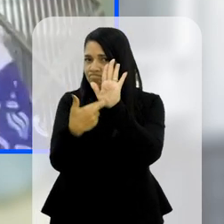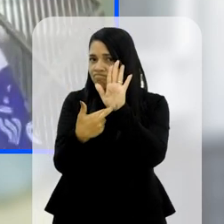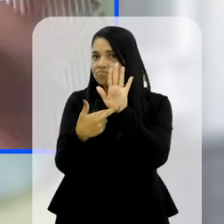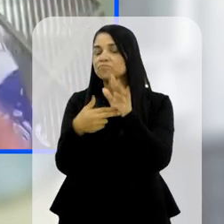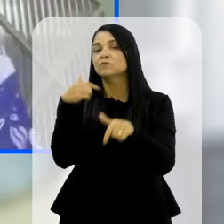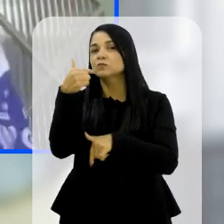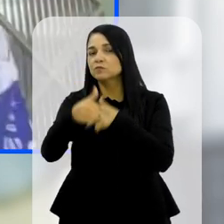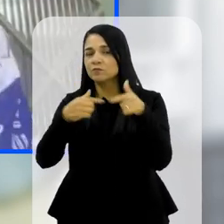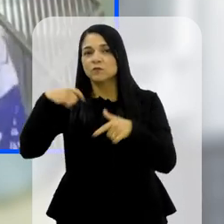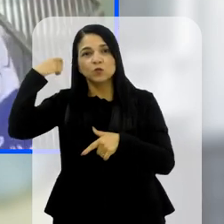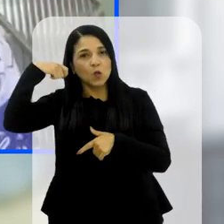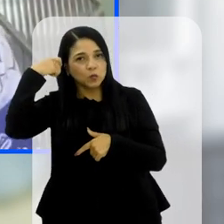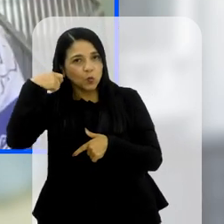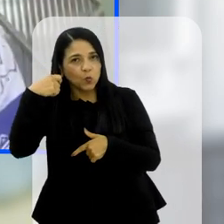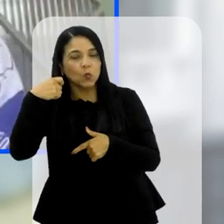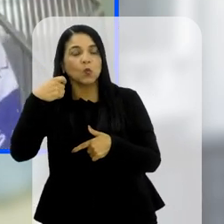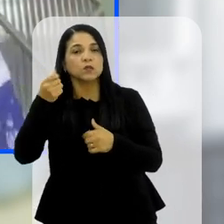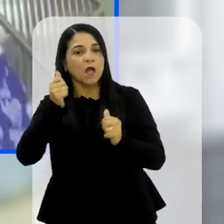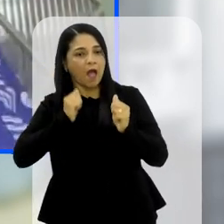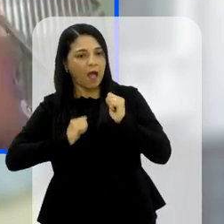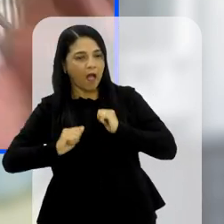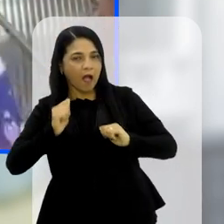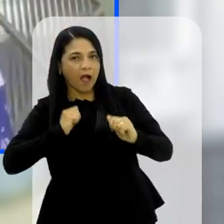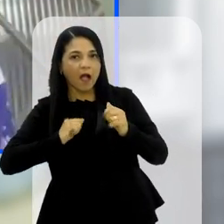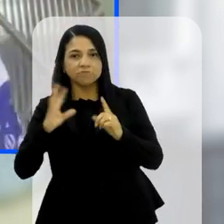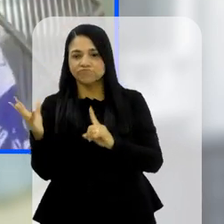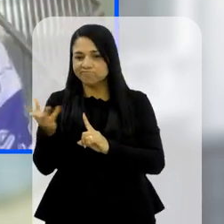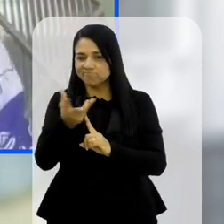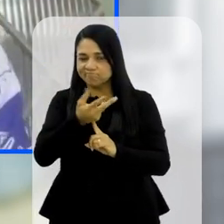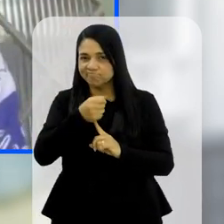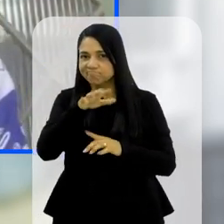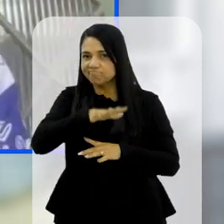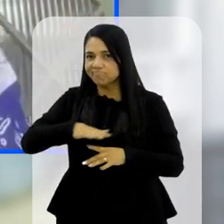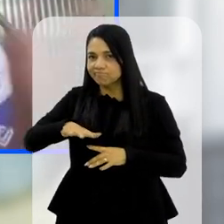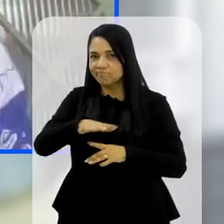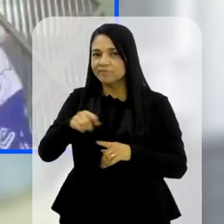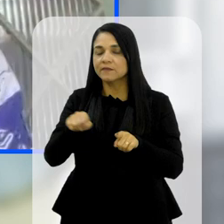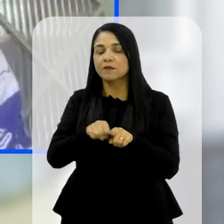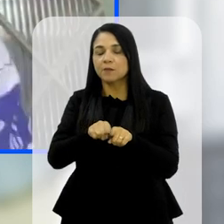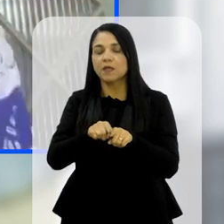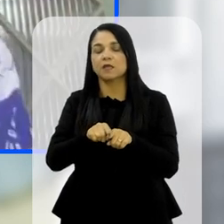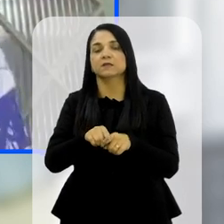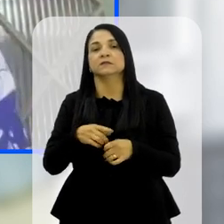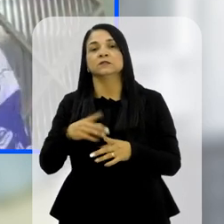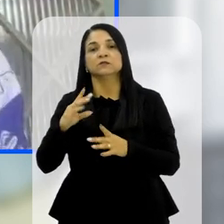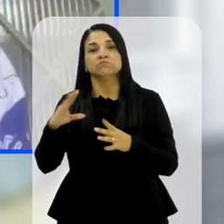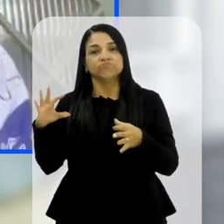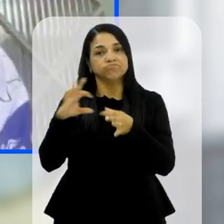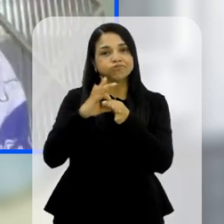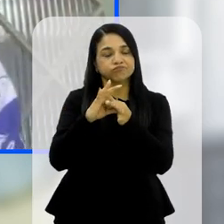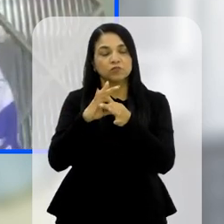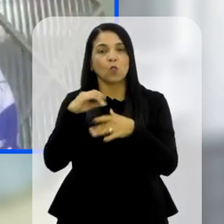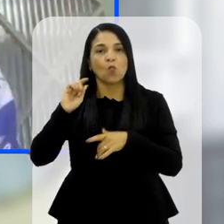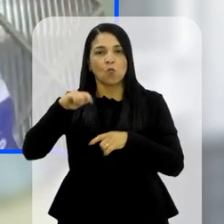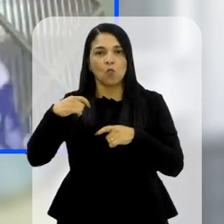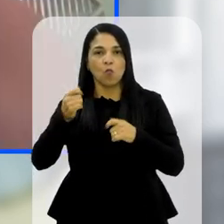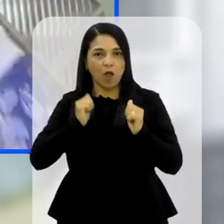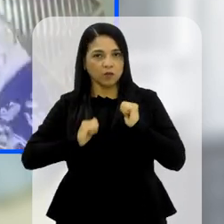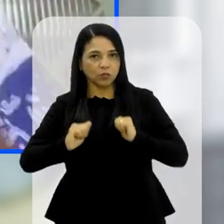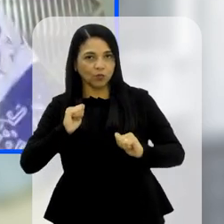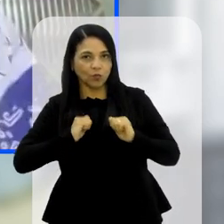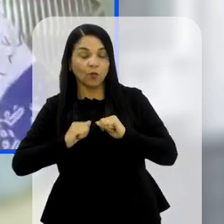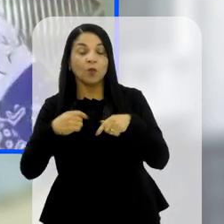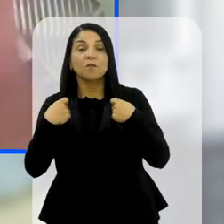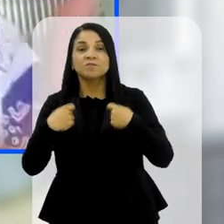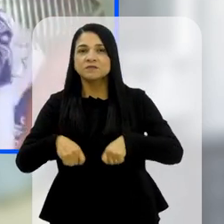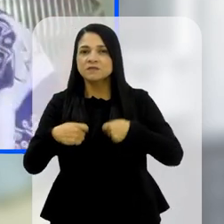discutindo toda essa regulação do trabalho do ator também, da área da arte em geral, das cênicas, mas também do trabalho do ator. Então,